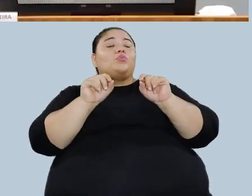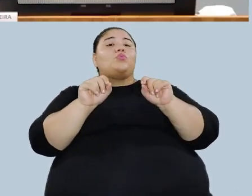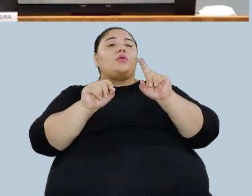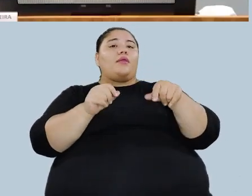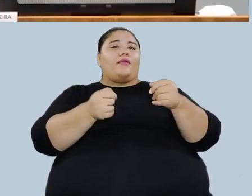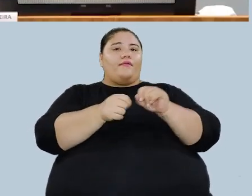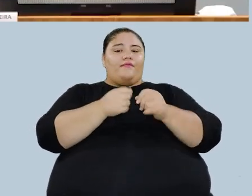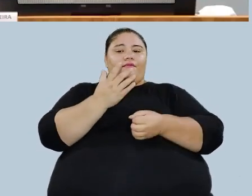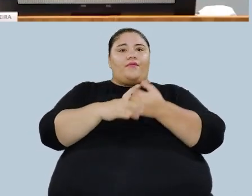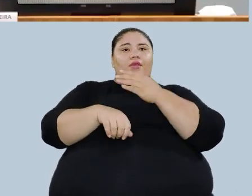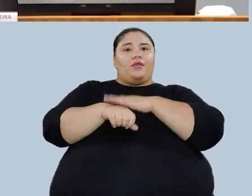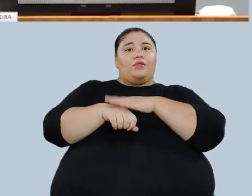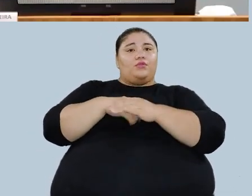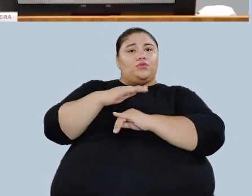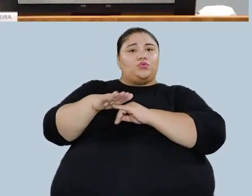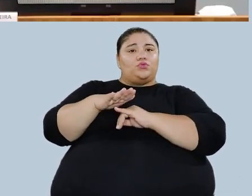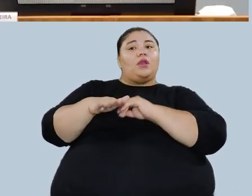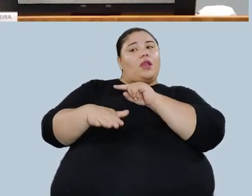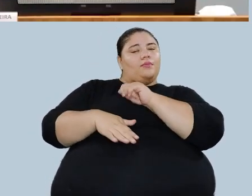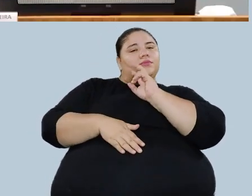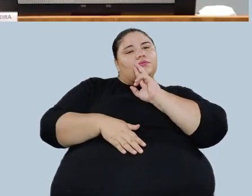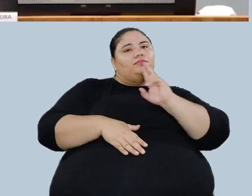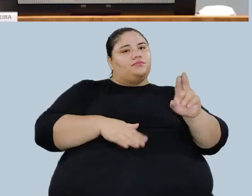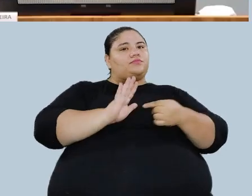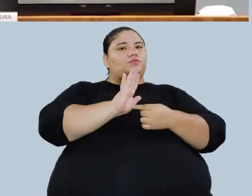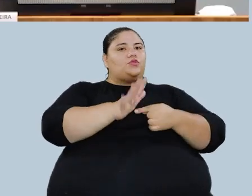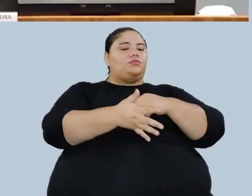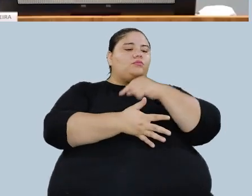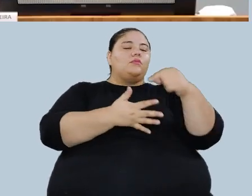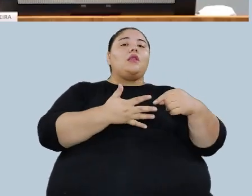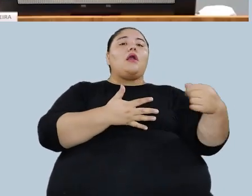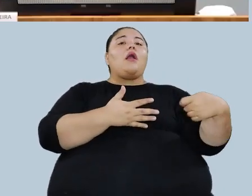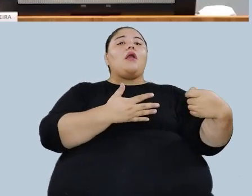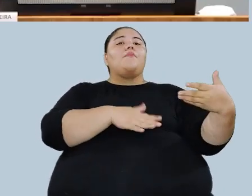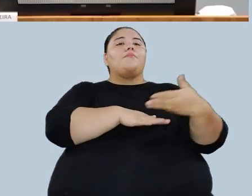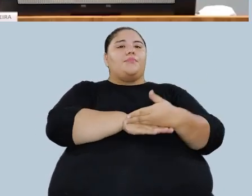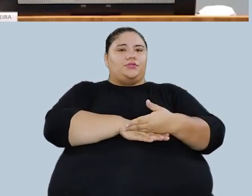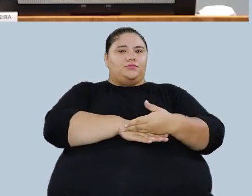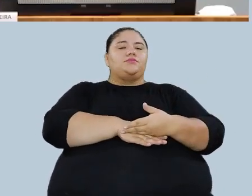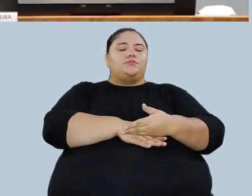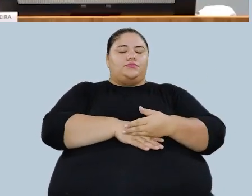operação praticada pela instituição financeira, ela terá que revelar as partes envolvidas, né? Então,